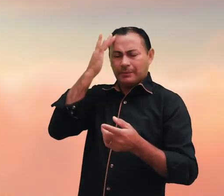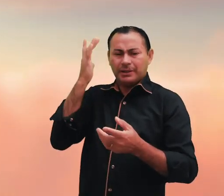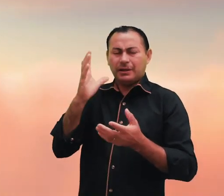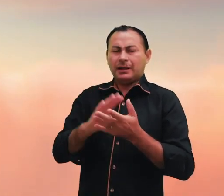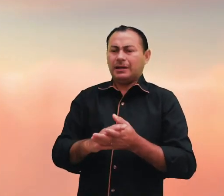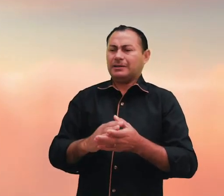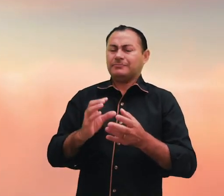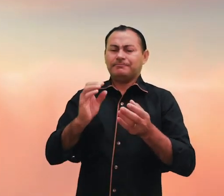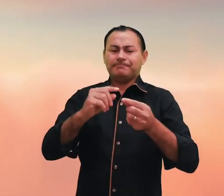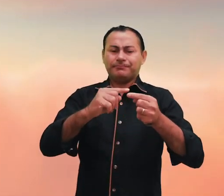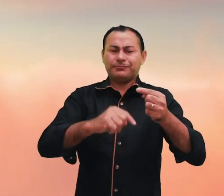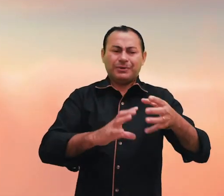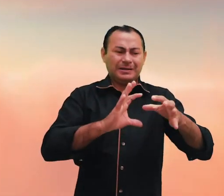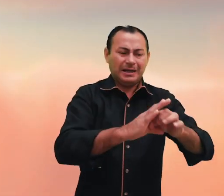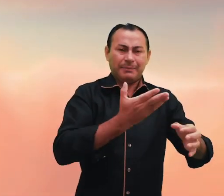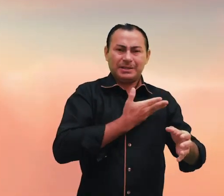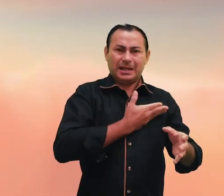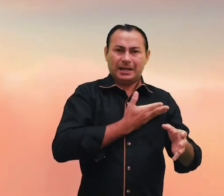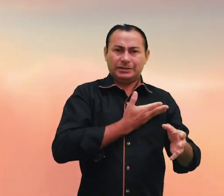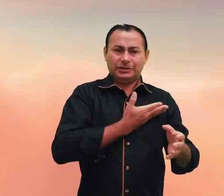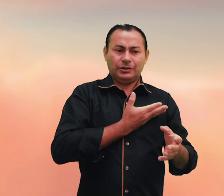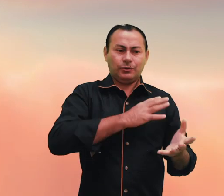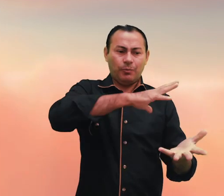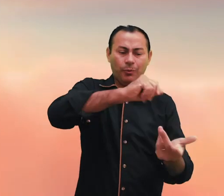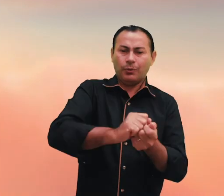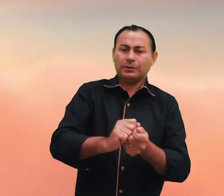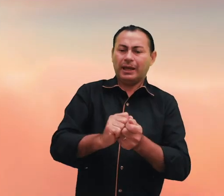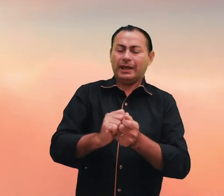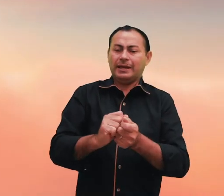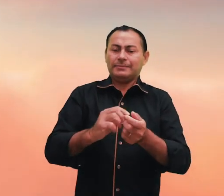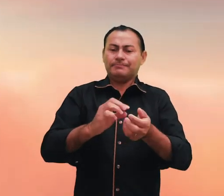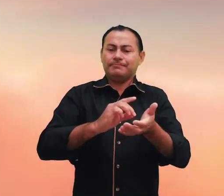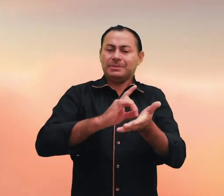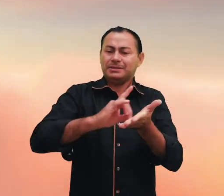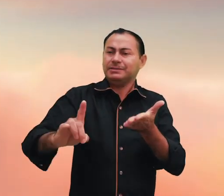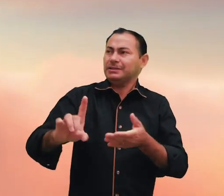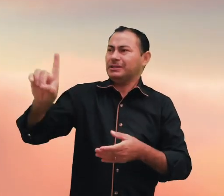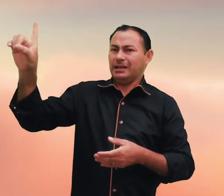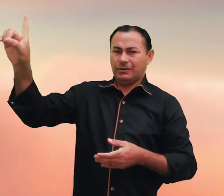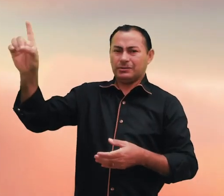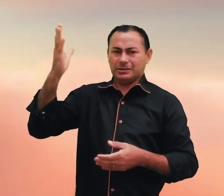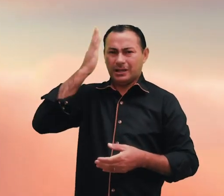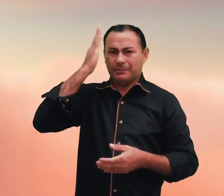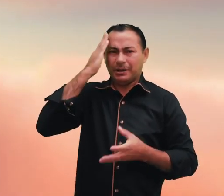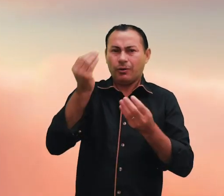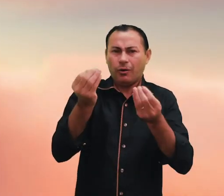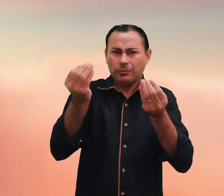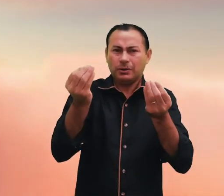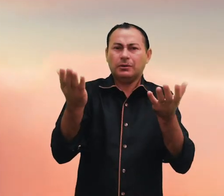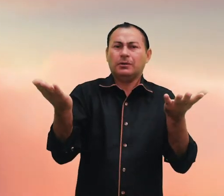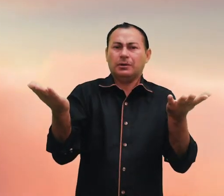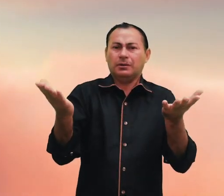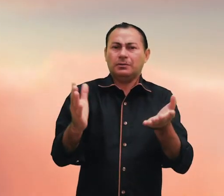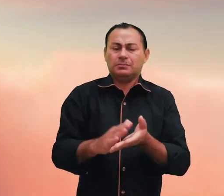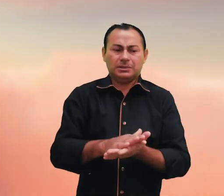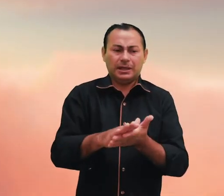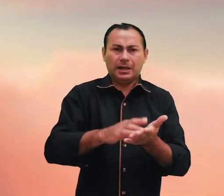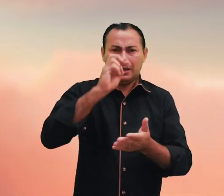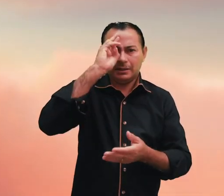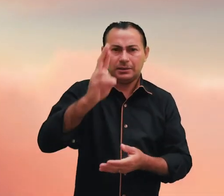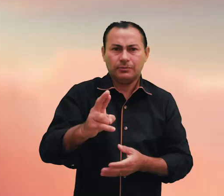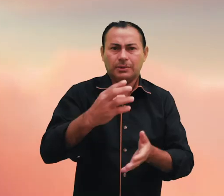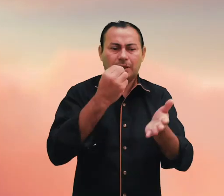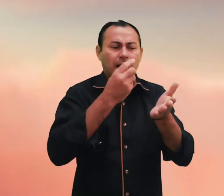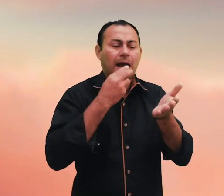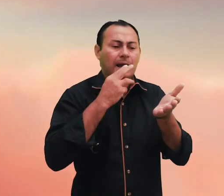com Deus? Quem quer ser amigo do mundo faz-se inimigo de Deus. Ou vocês acham que é sem razão que